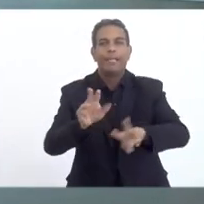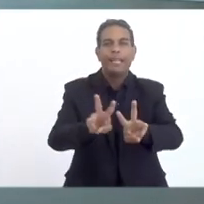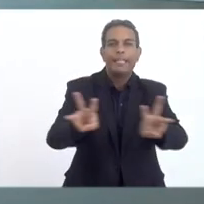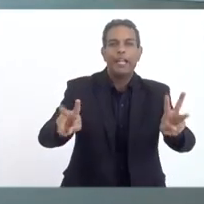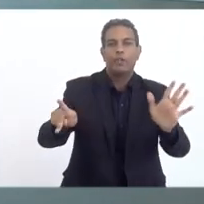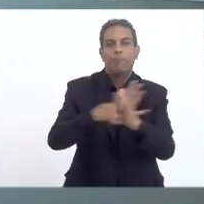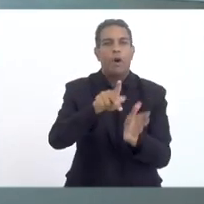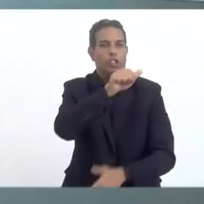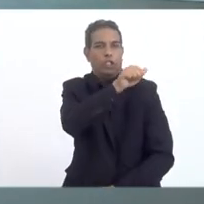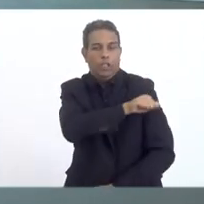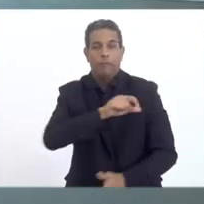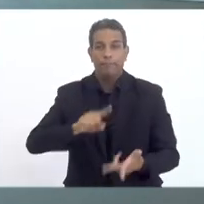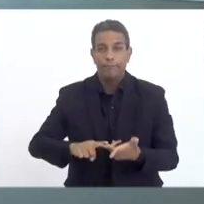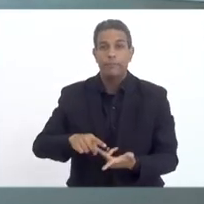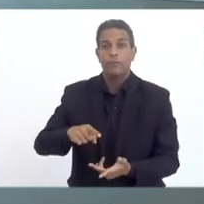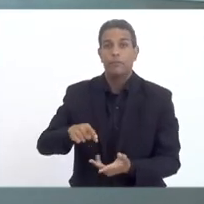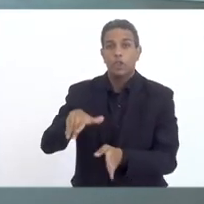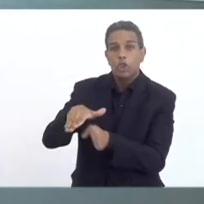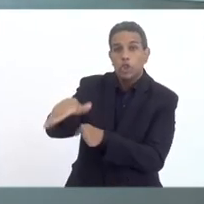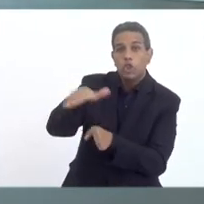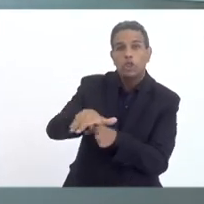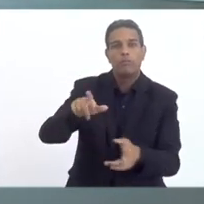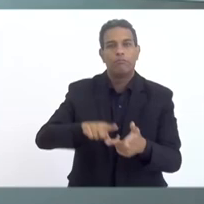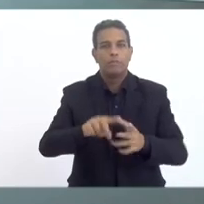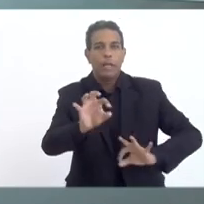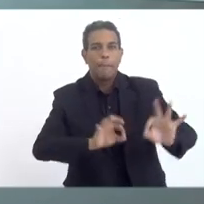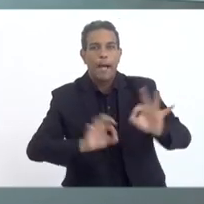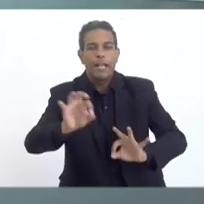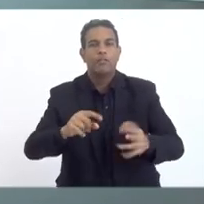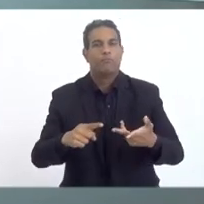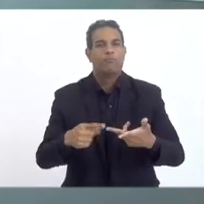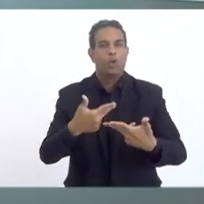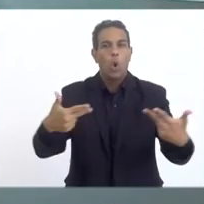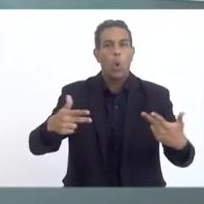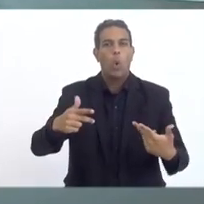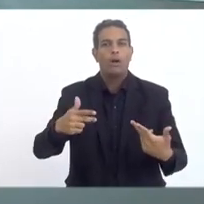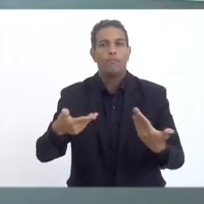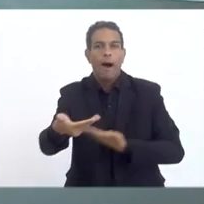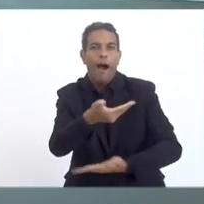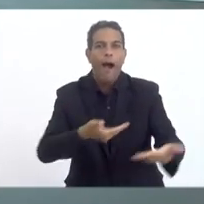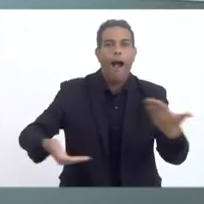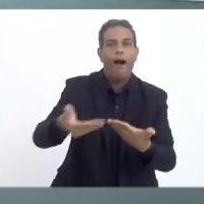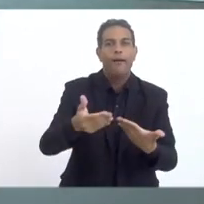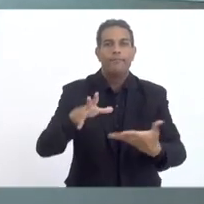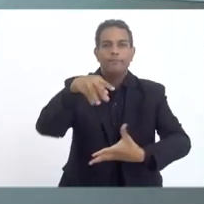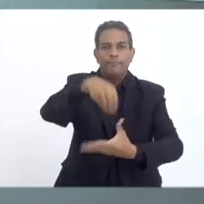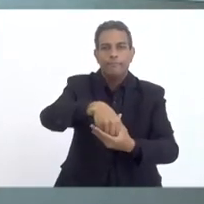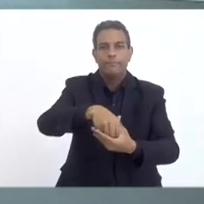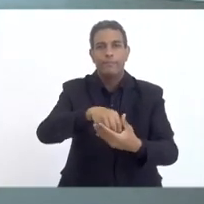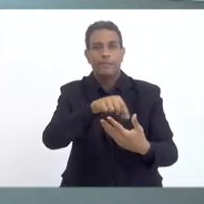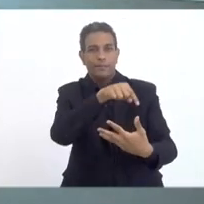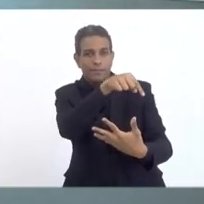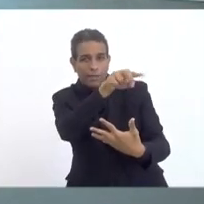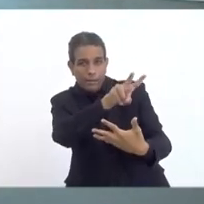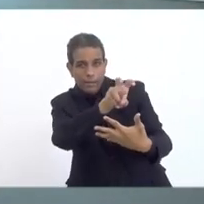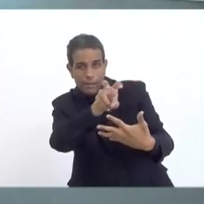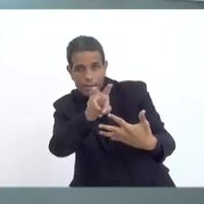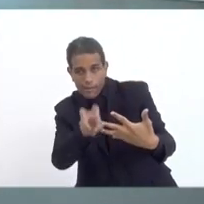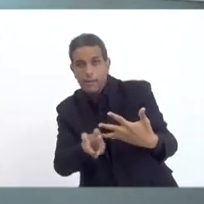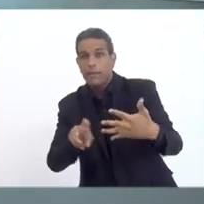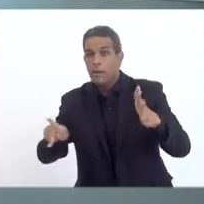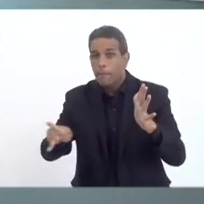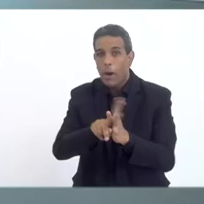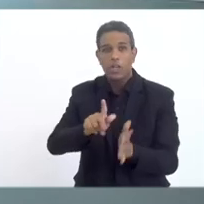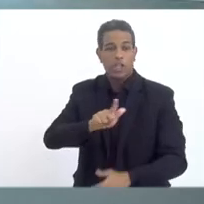qualidade, governança, logística, planejamento, gestão de pessoas. Todos esses temas são funções em que os